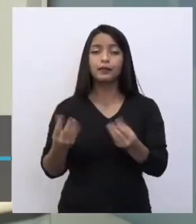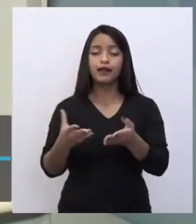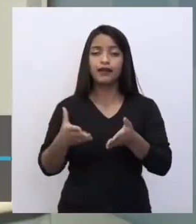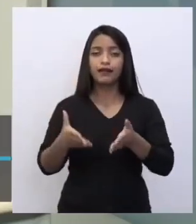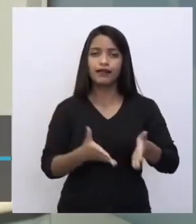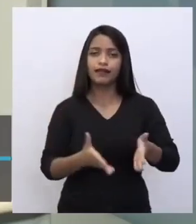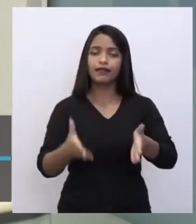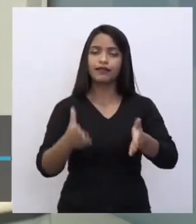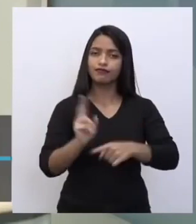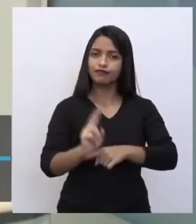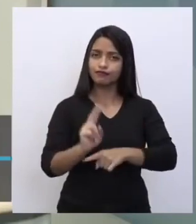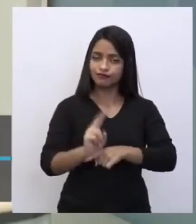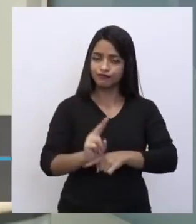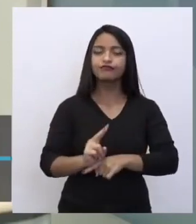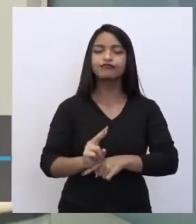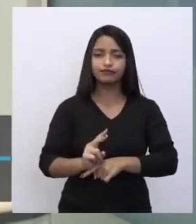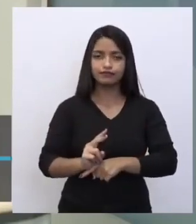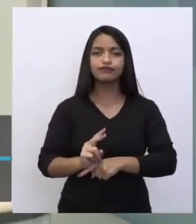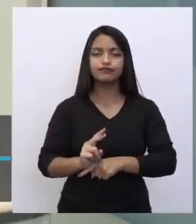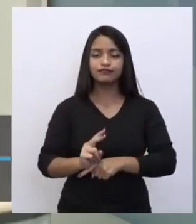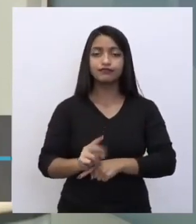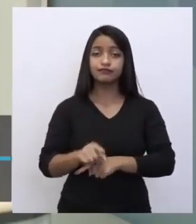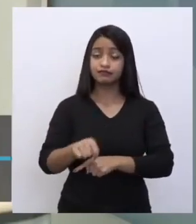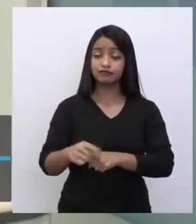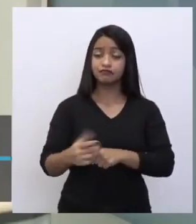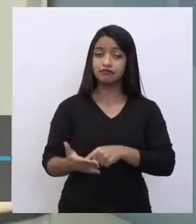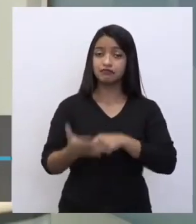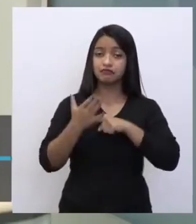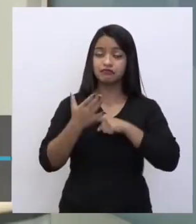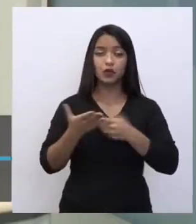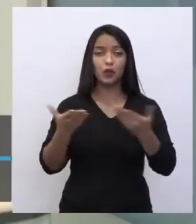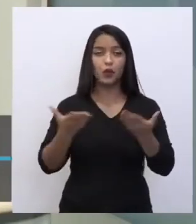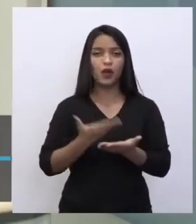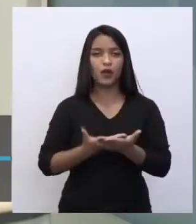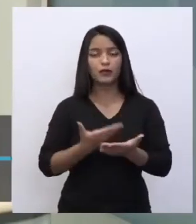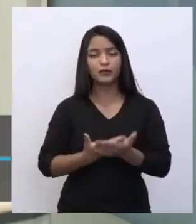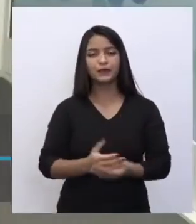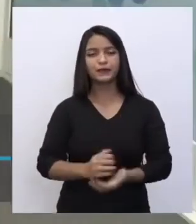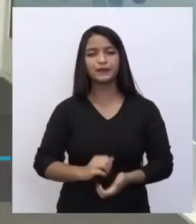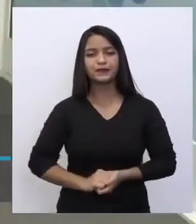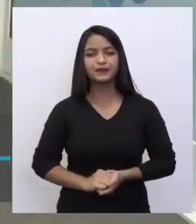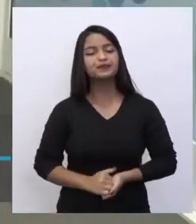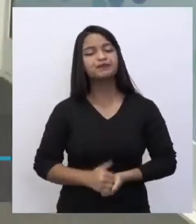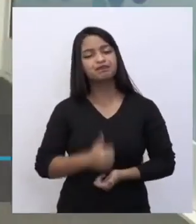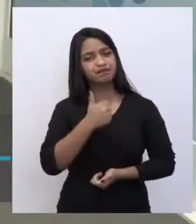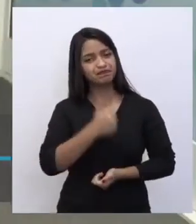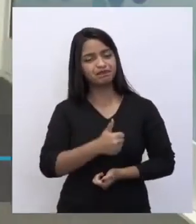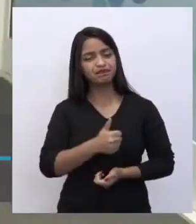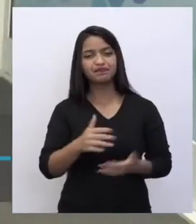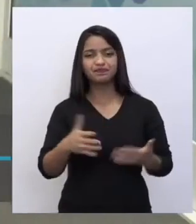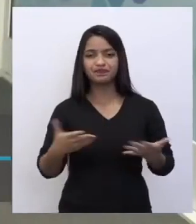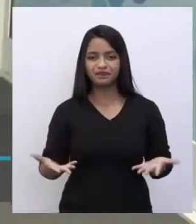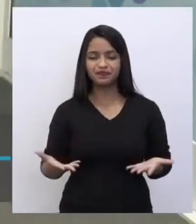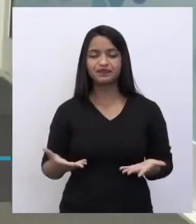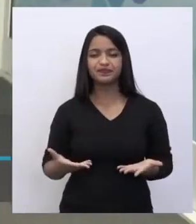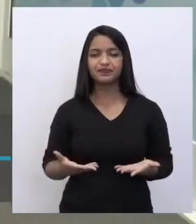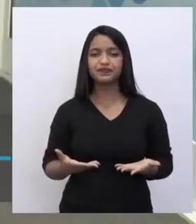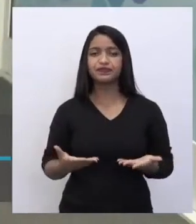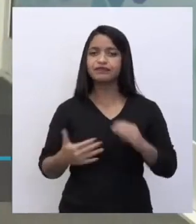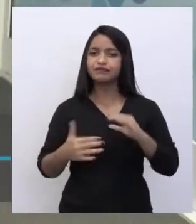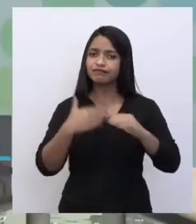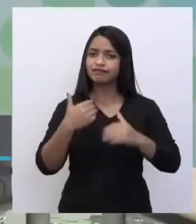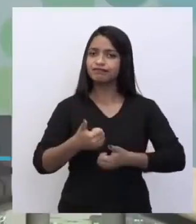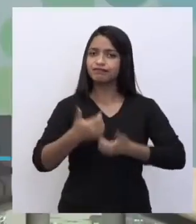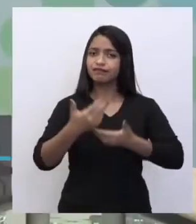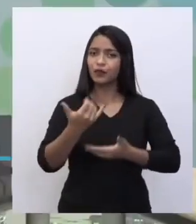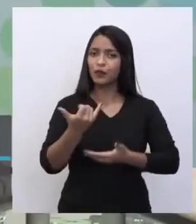riachos e nascentes. E são alguns destaques aqui da aula de hoje. Muito bem. Então, né, conte para nós aí o